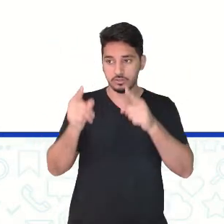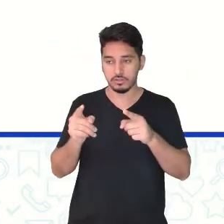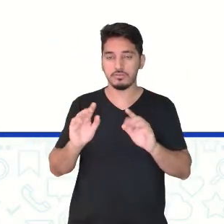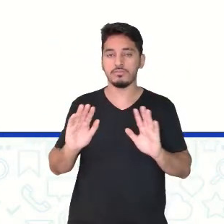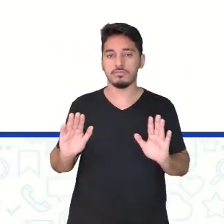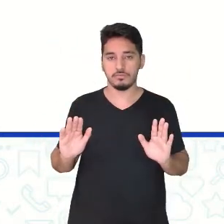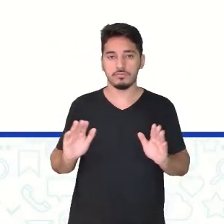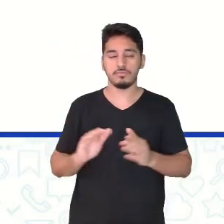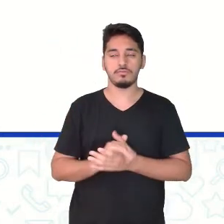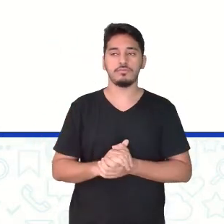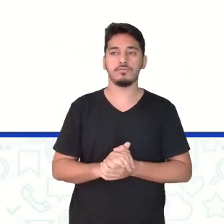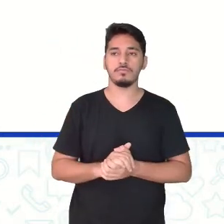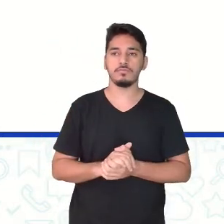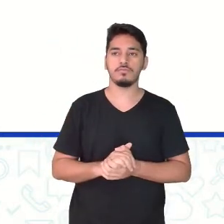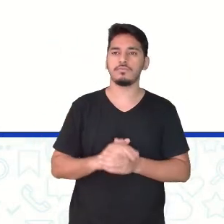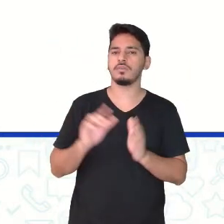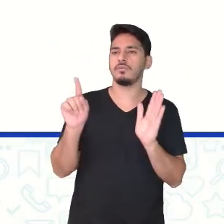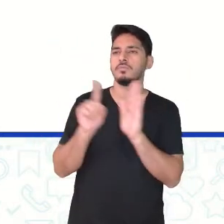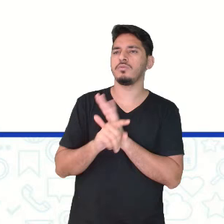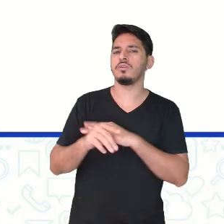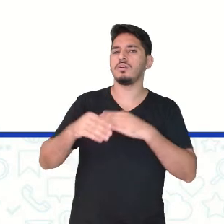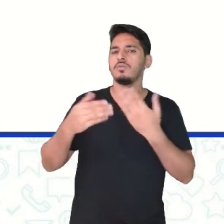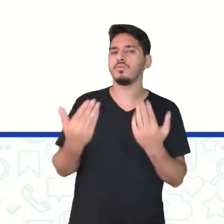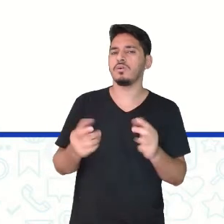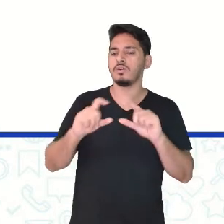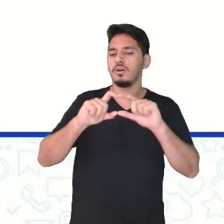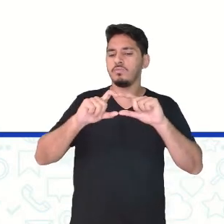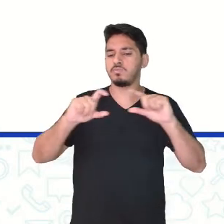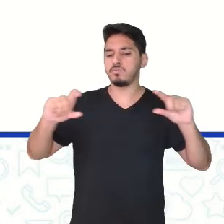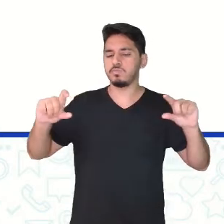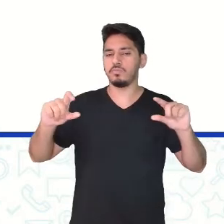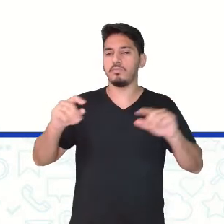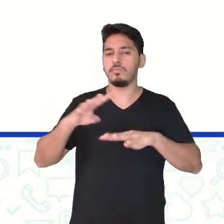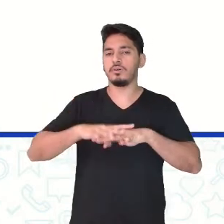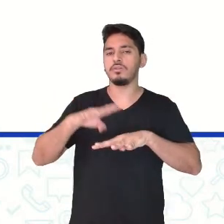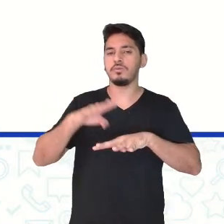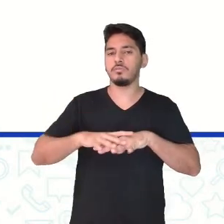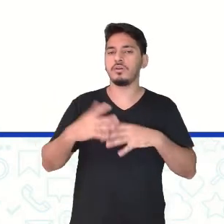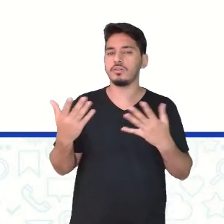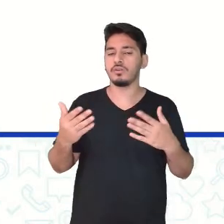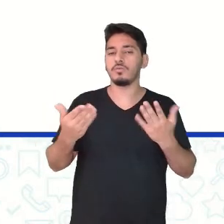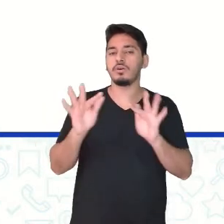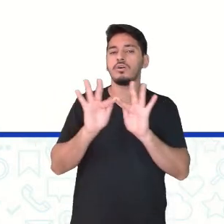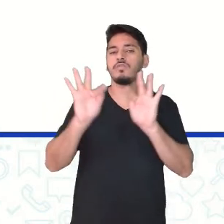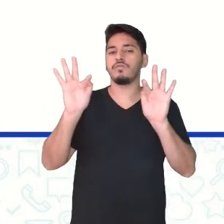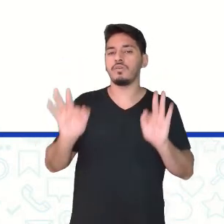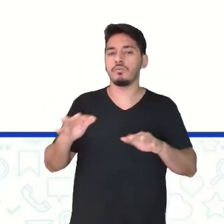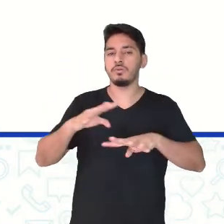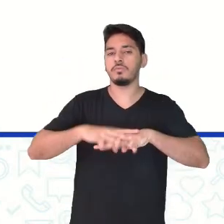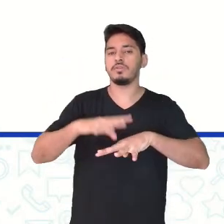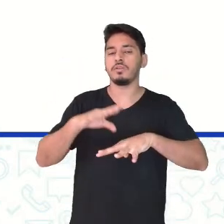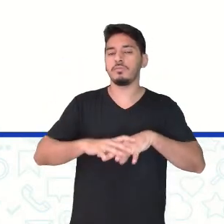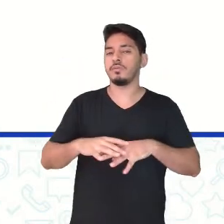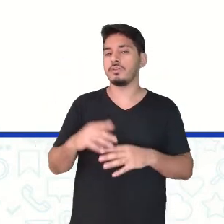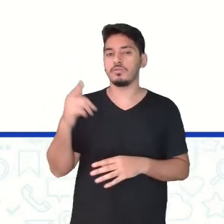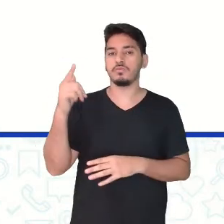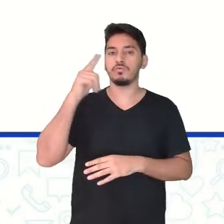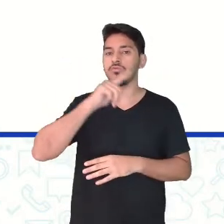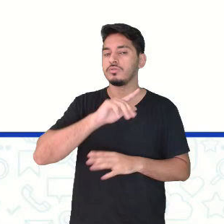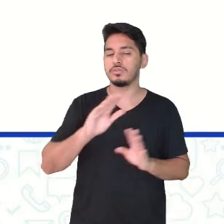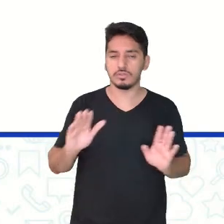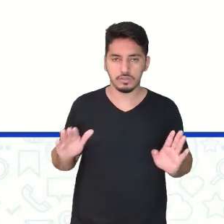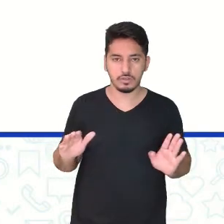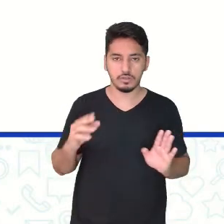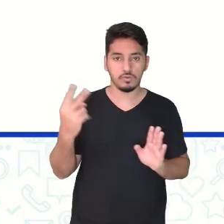também para os dois. E aí a pergunta é, qual é a expressão matemática, qual é a fórmula matemática que eu vou descobrir aí